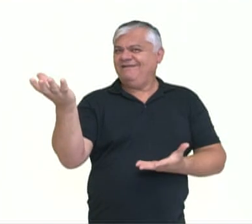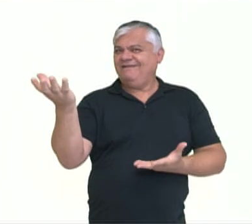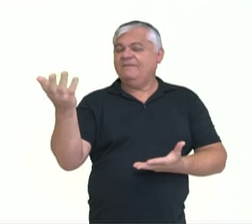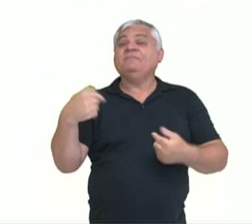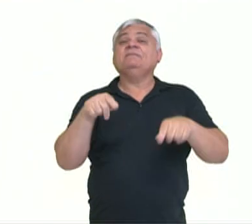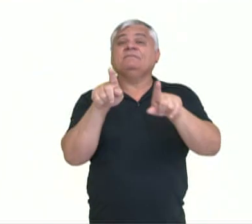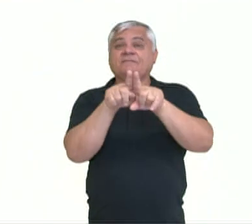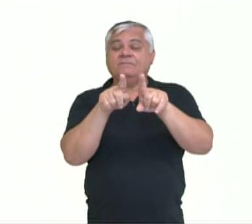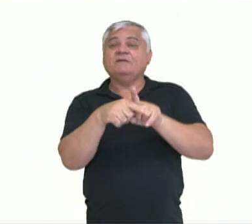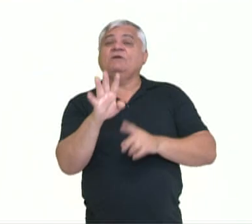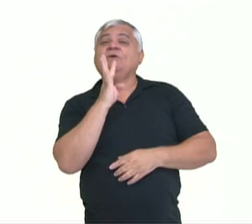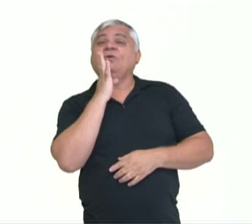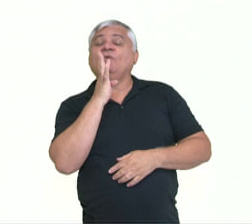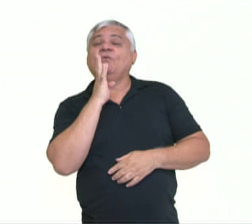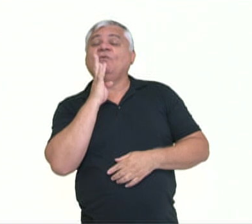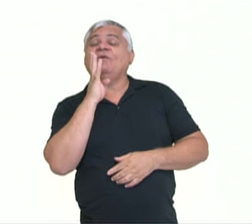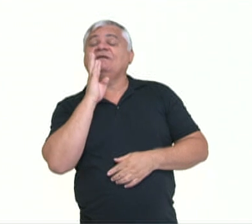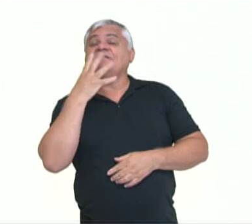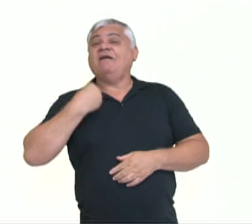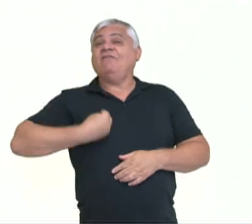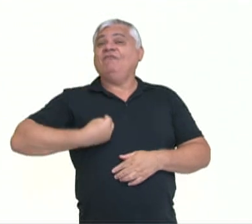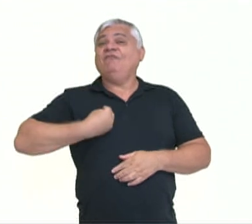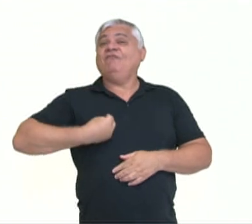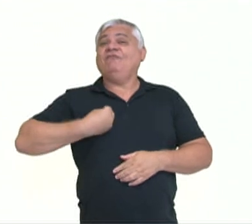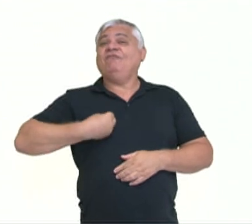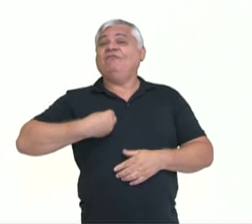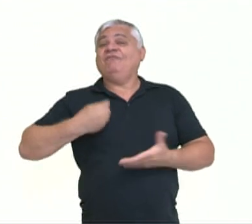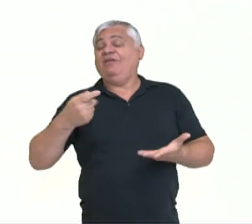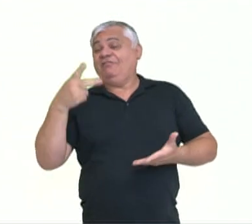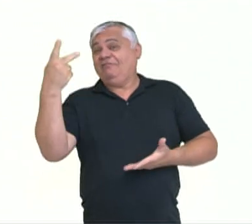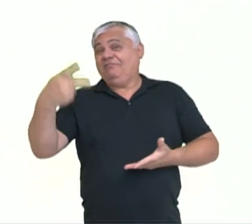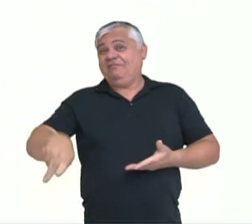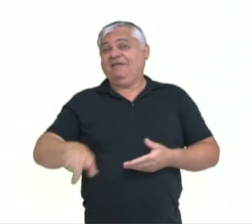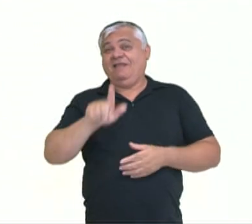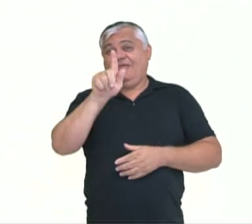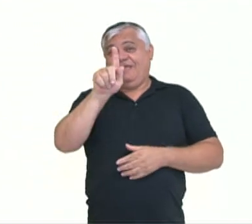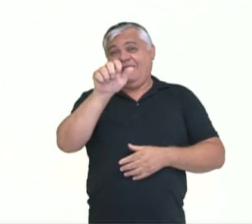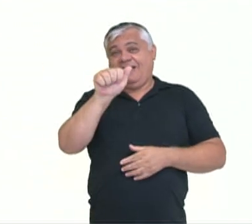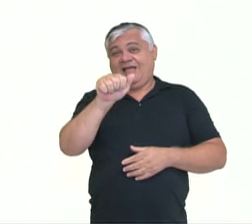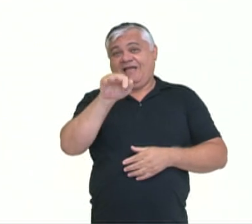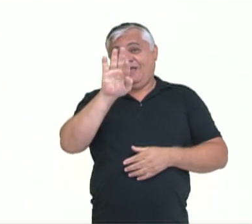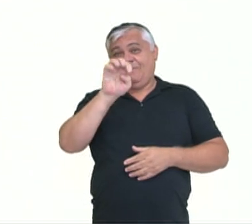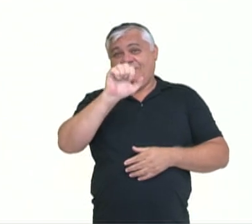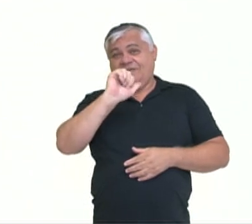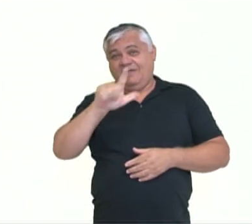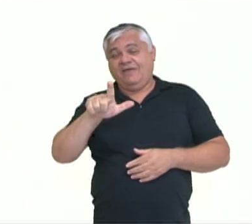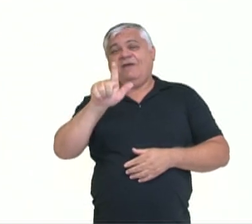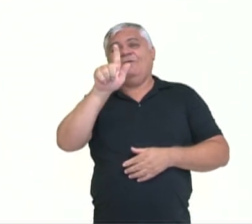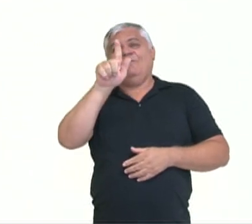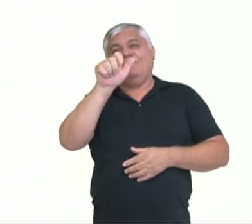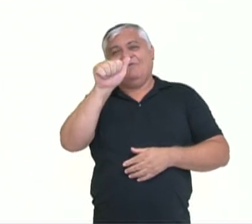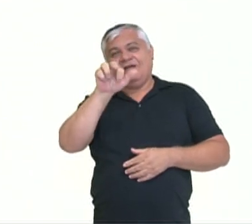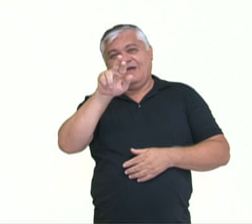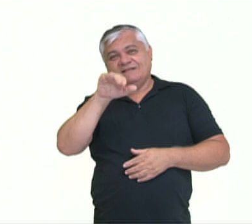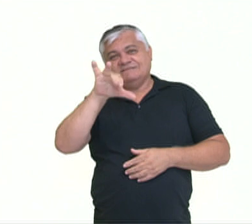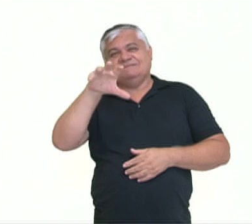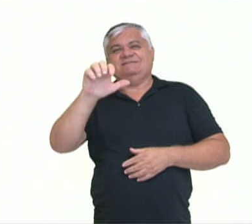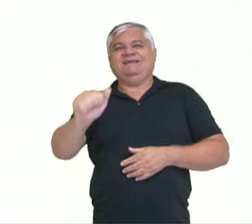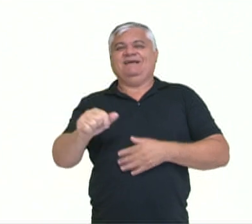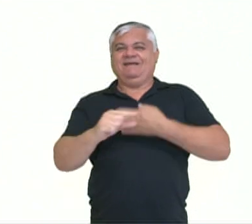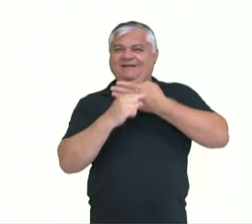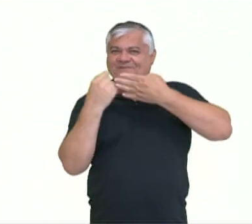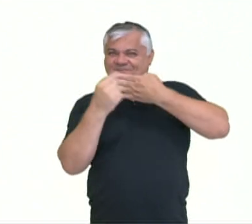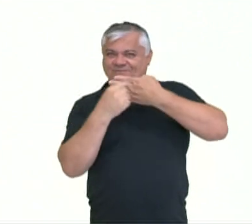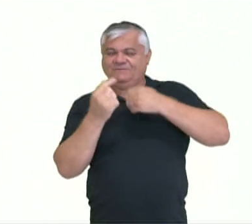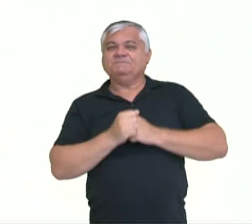vamos conhecer a biografia, um pouquinho da biografia de Gabriel Garcia Marques. Bien? Vamos